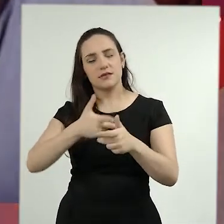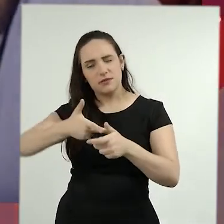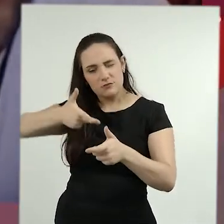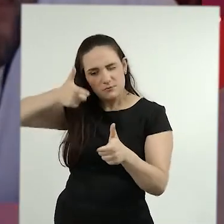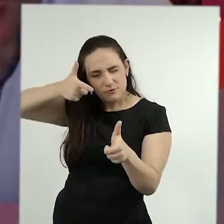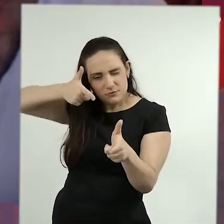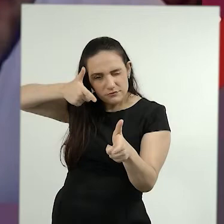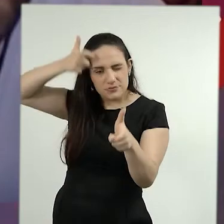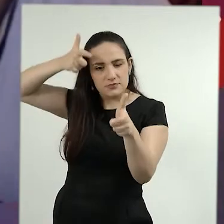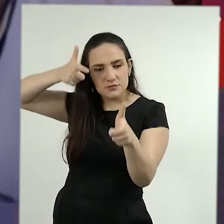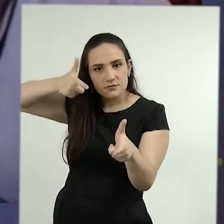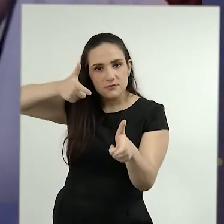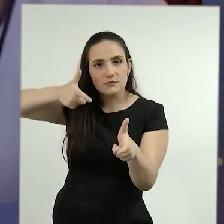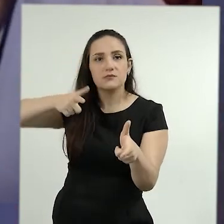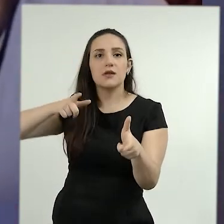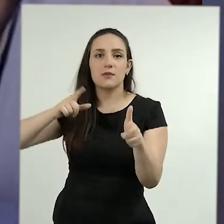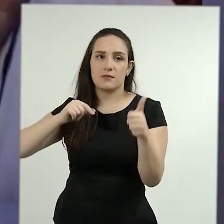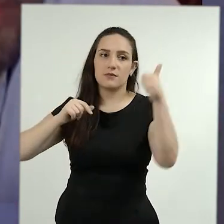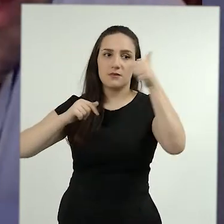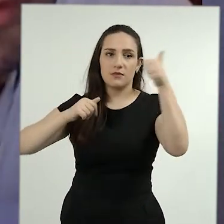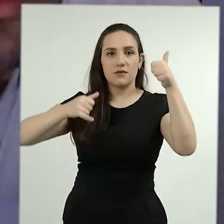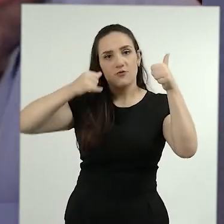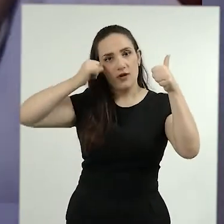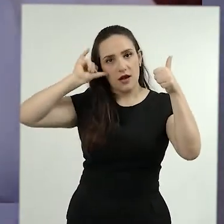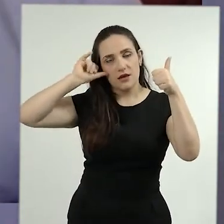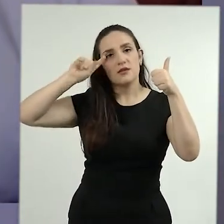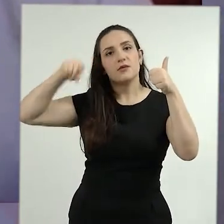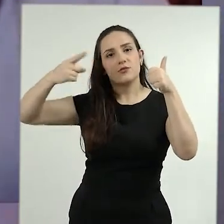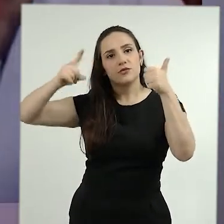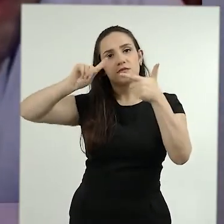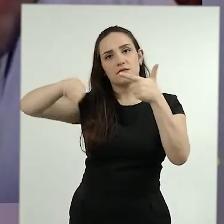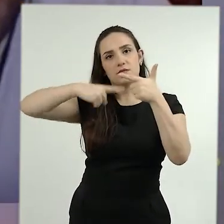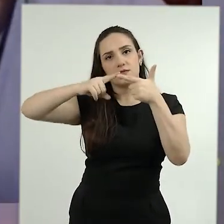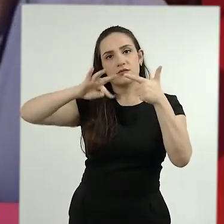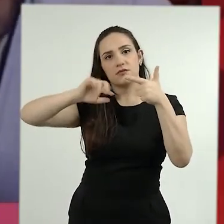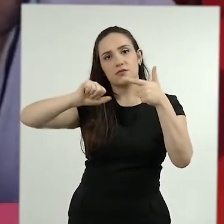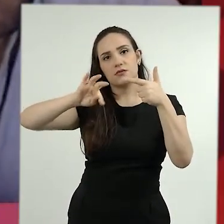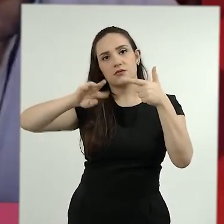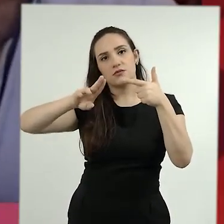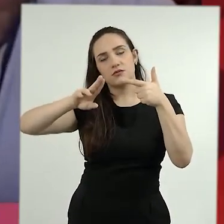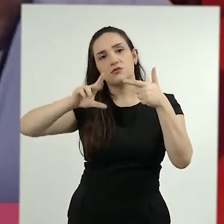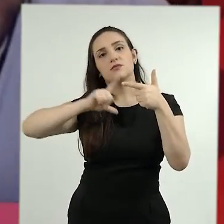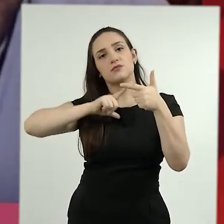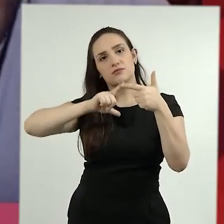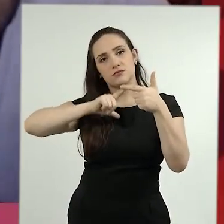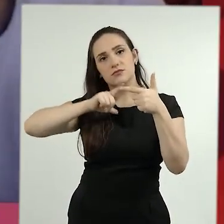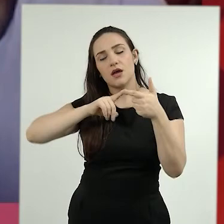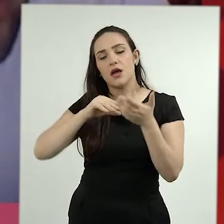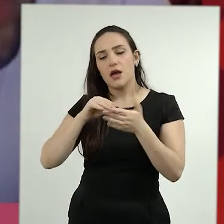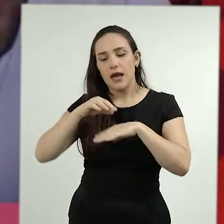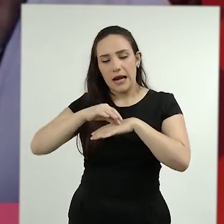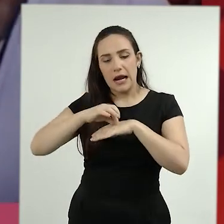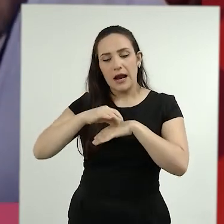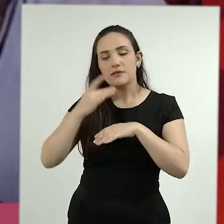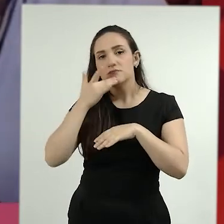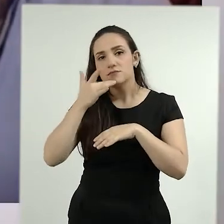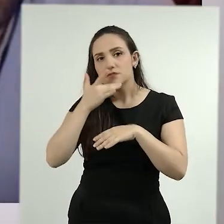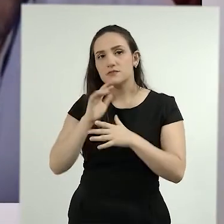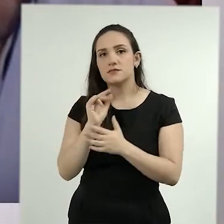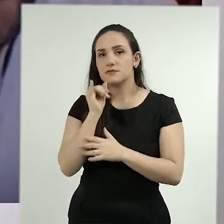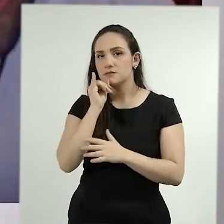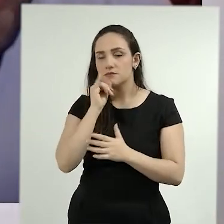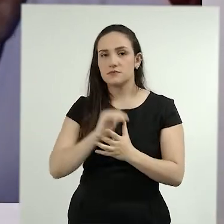Brasil, depois da paca, e as pessoas se alimentam desses animais, por conta do gosto da carne. O tatu-galinha, por